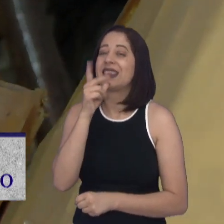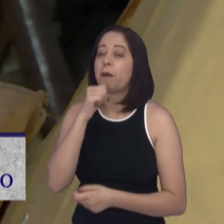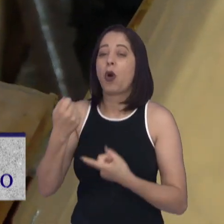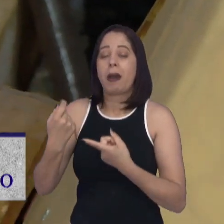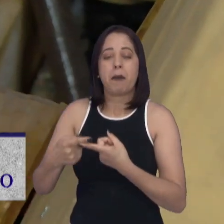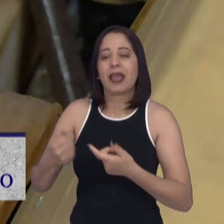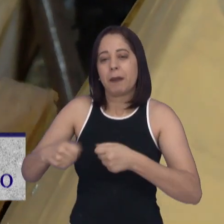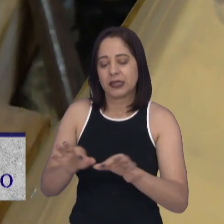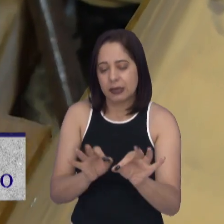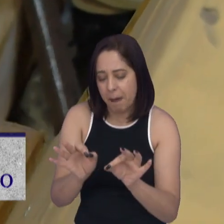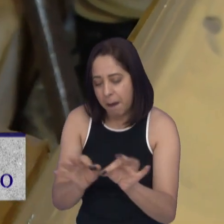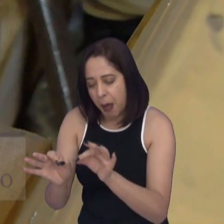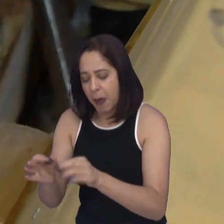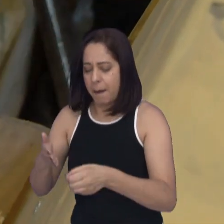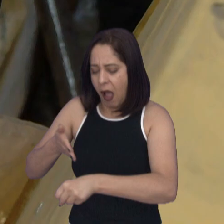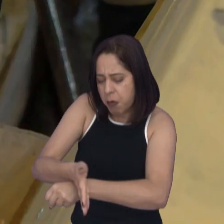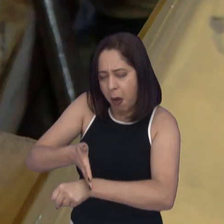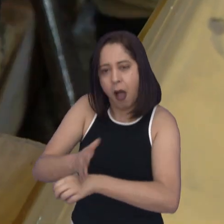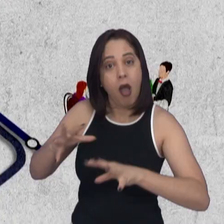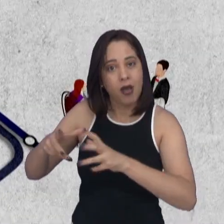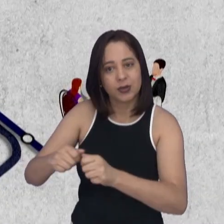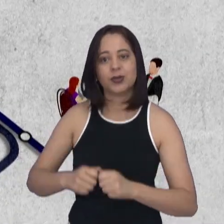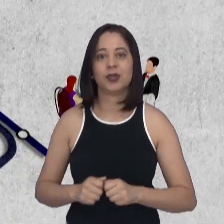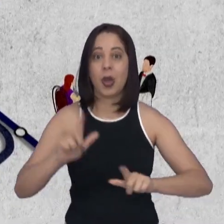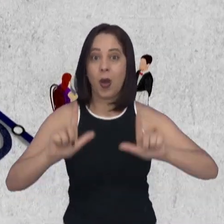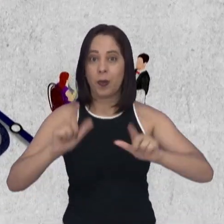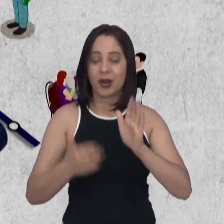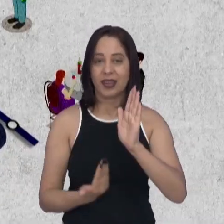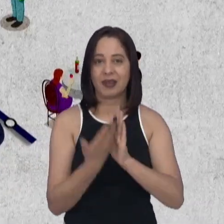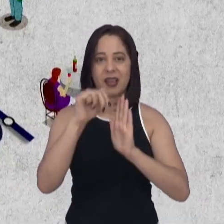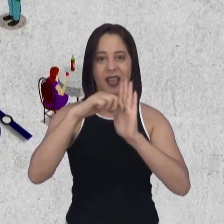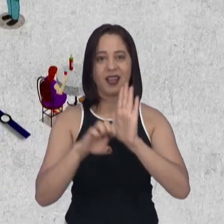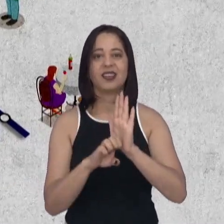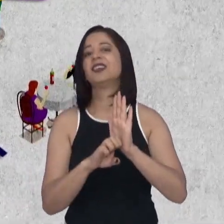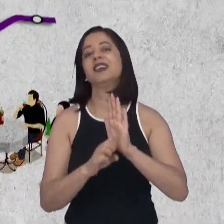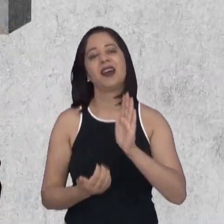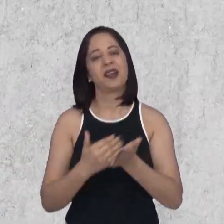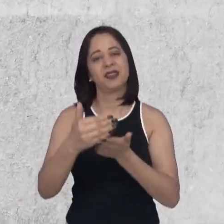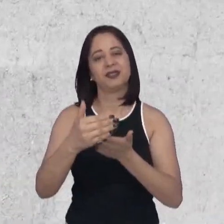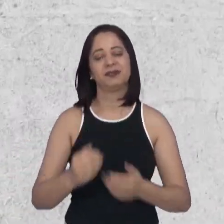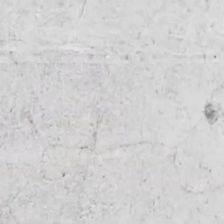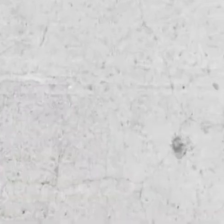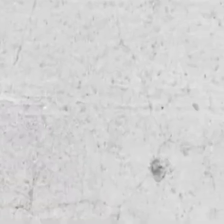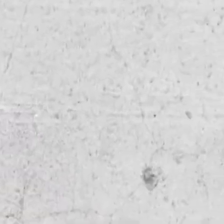né? Desde você cortar um tambor, lixar, preparar. O Estação Mercado está começando.